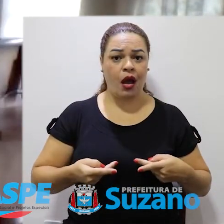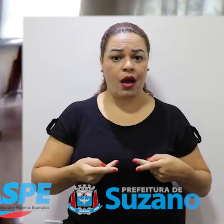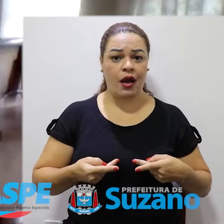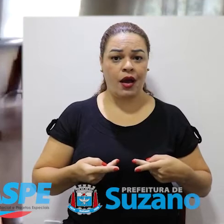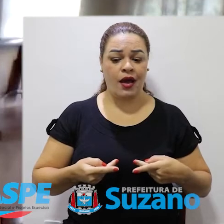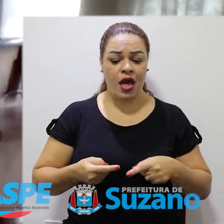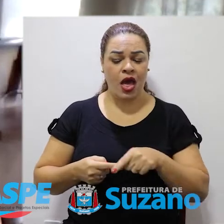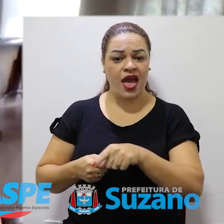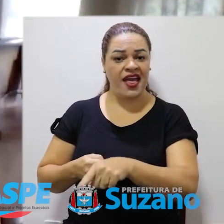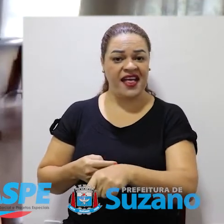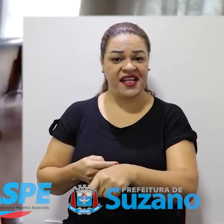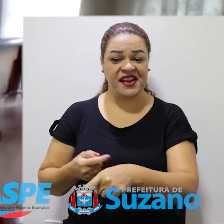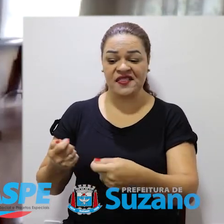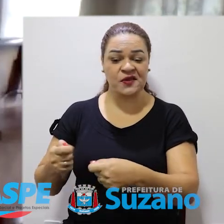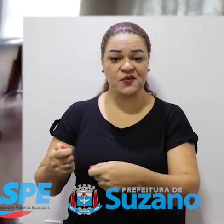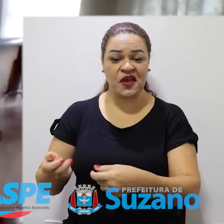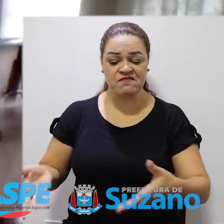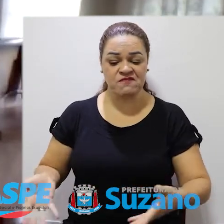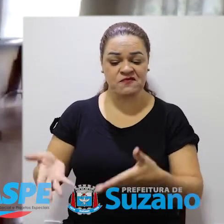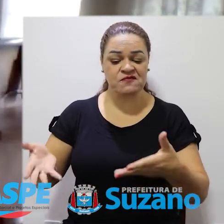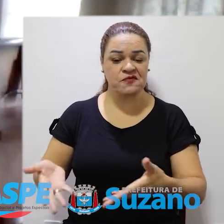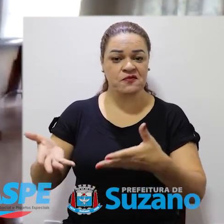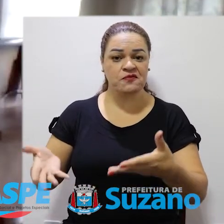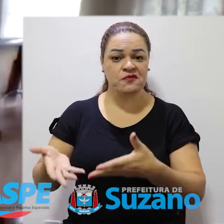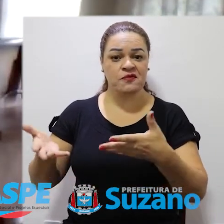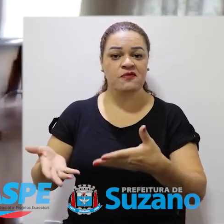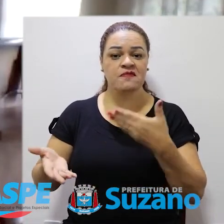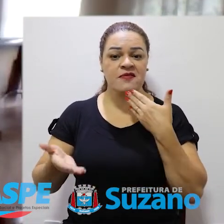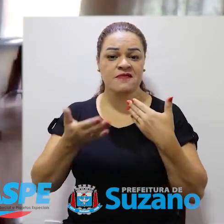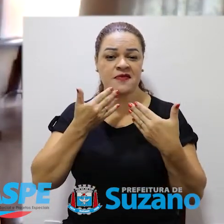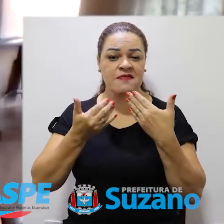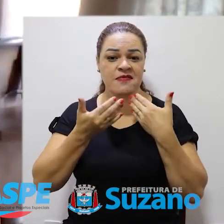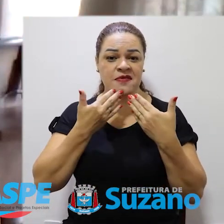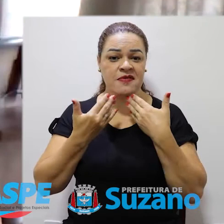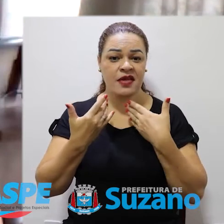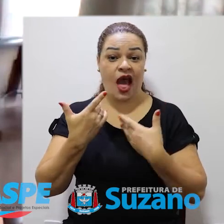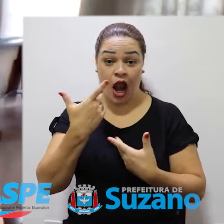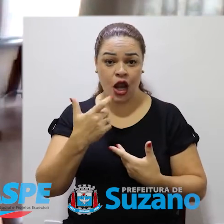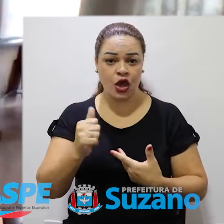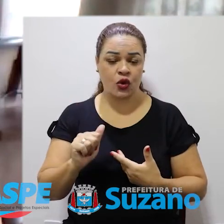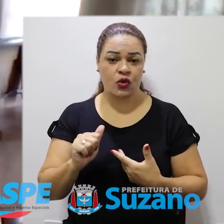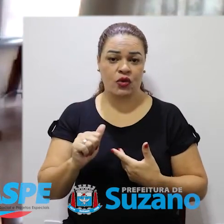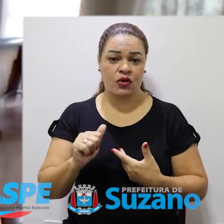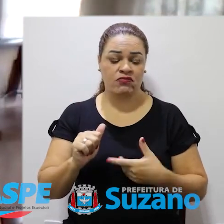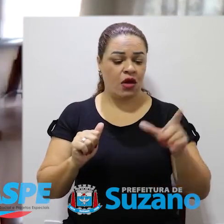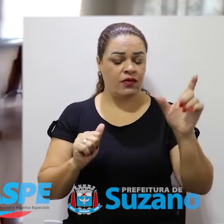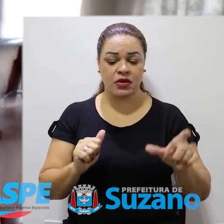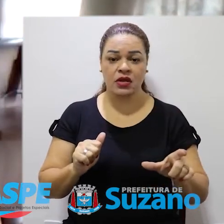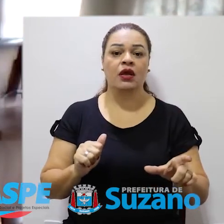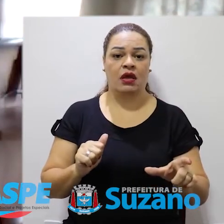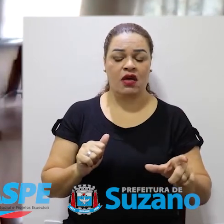Se essa pessoa não tem esse desenvolvimento, se ela não teve uma língua para fazer esse embasamento, você pode falar